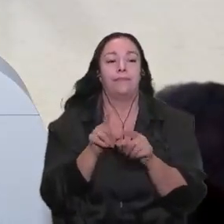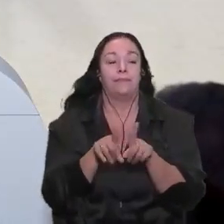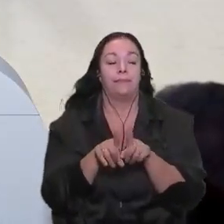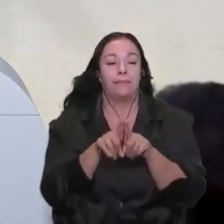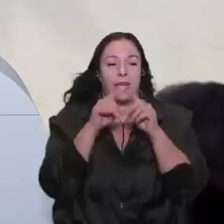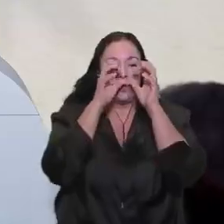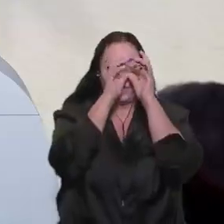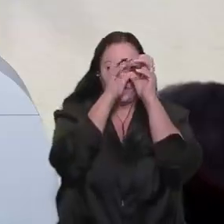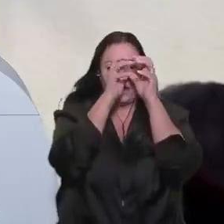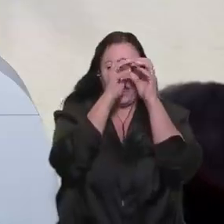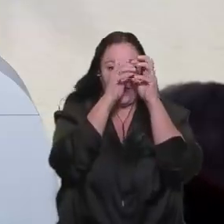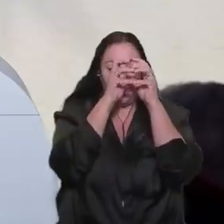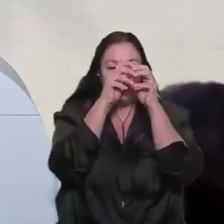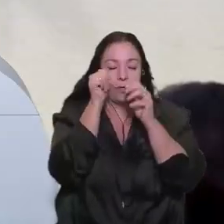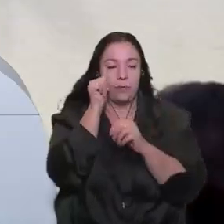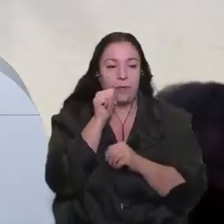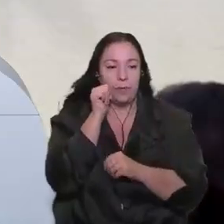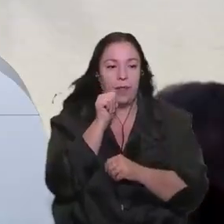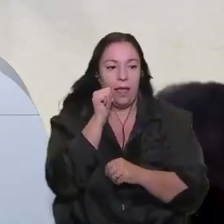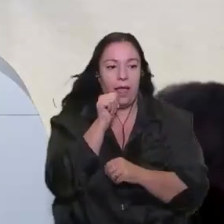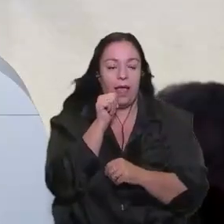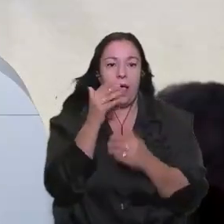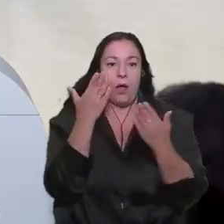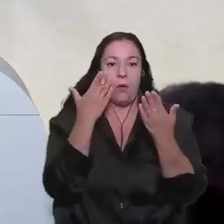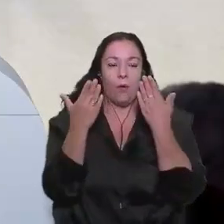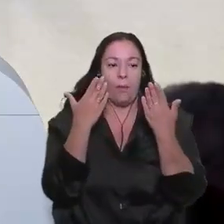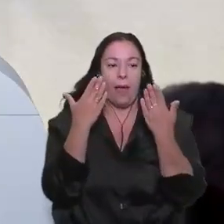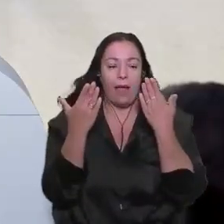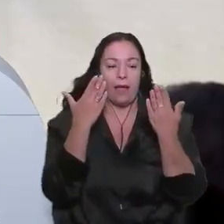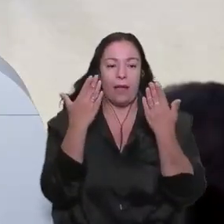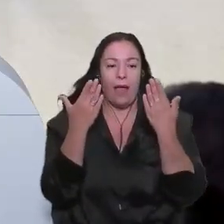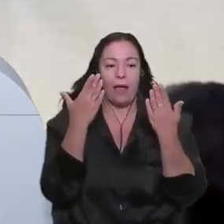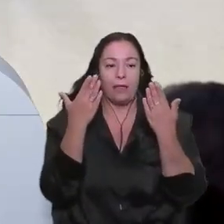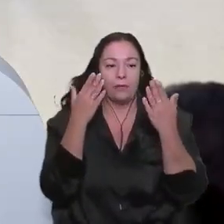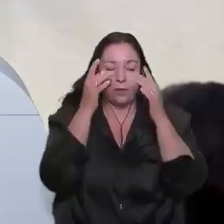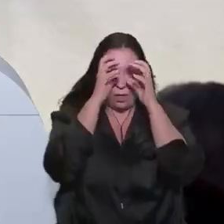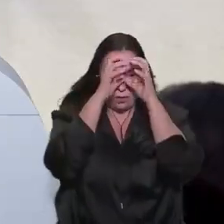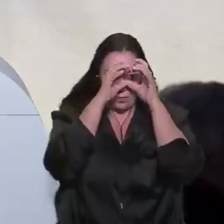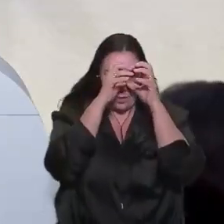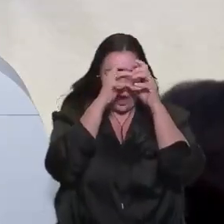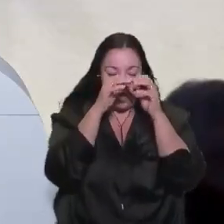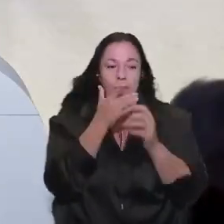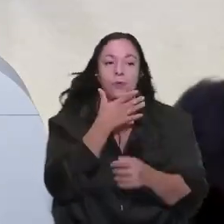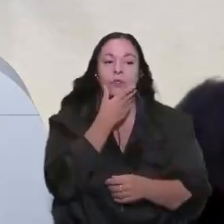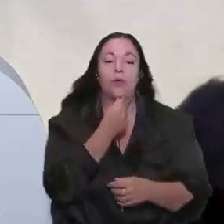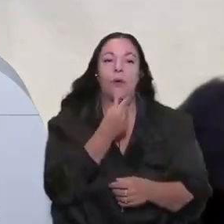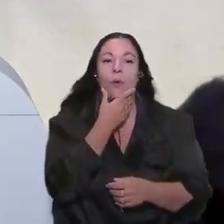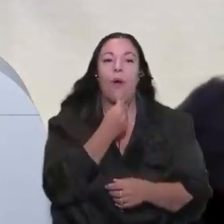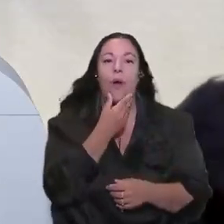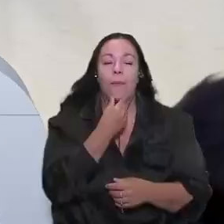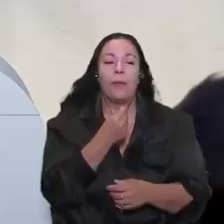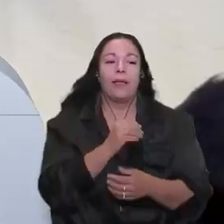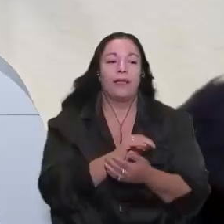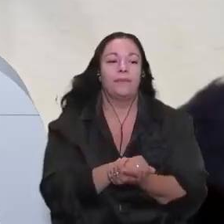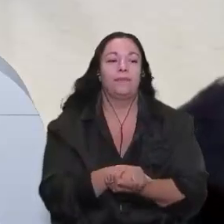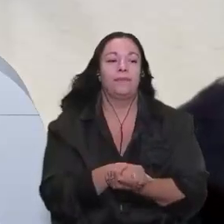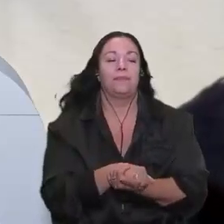uma mulher, na pós-menopausa, ele é comparado ao cérebro de um homem. Não estou brincando, não, gente, é sério isso,